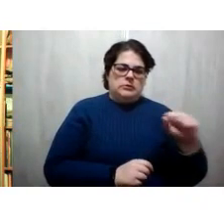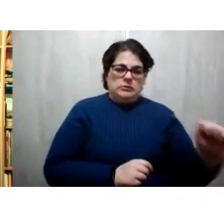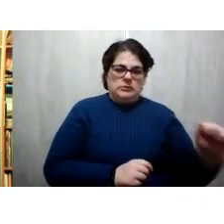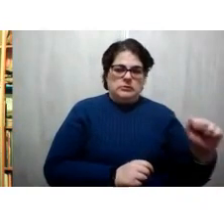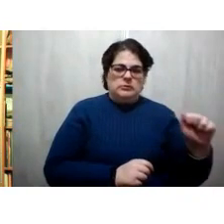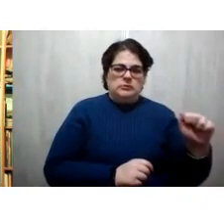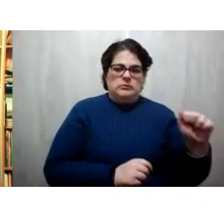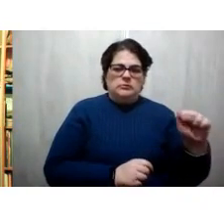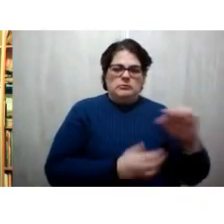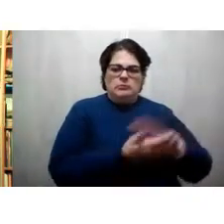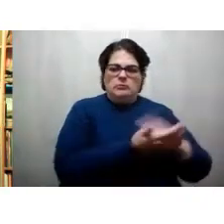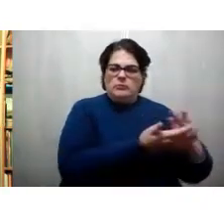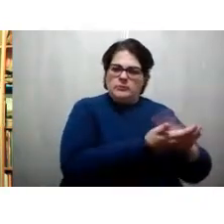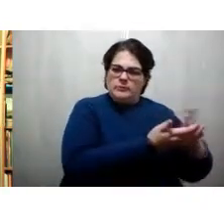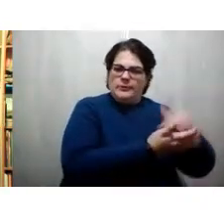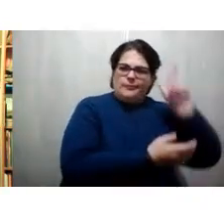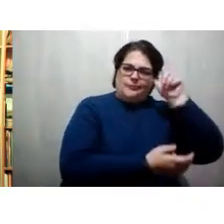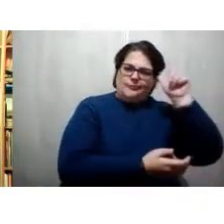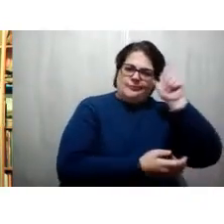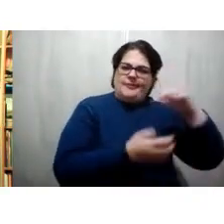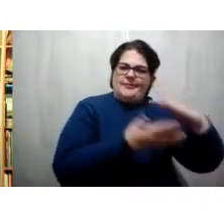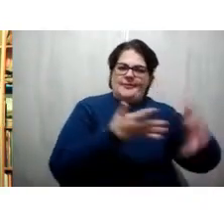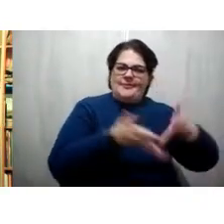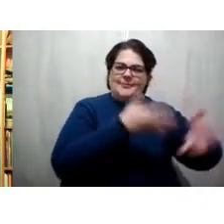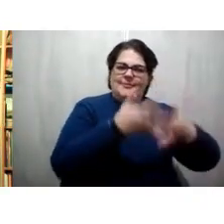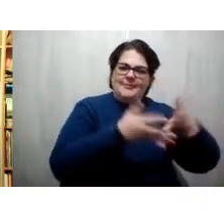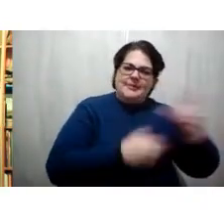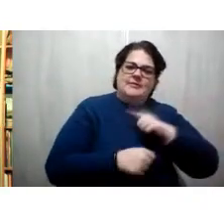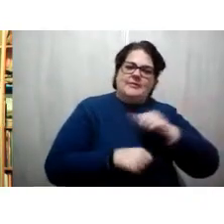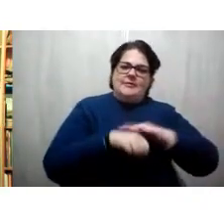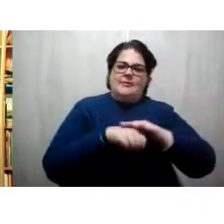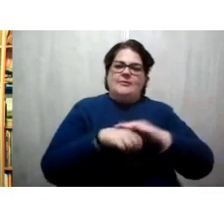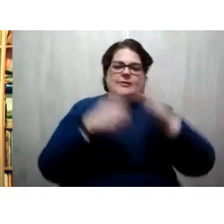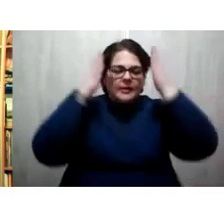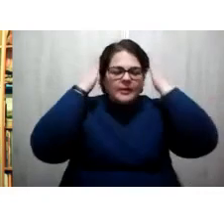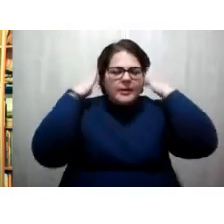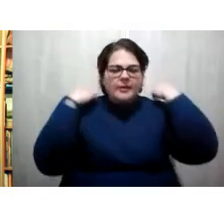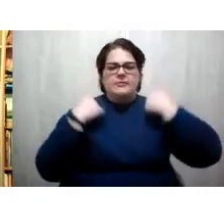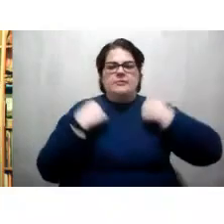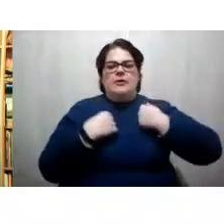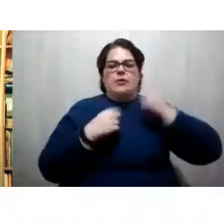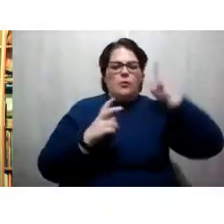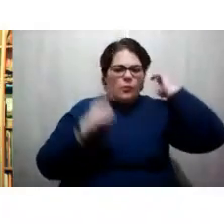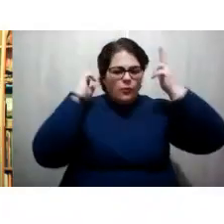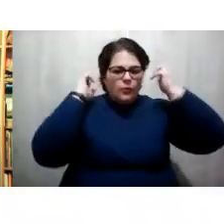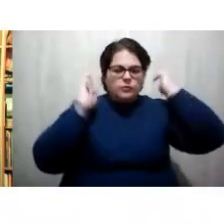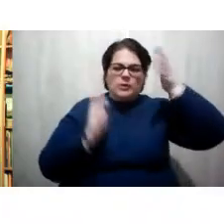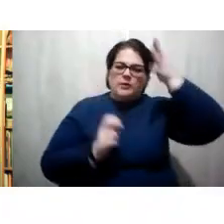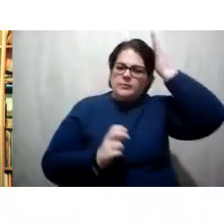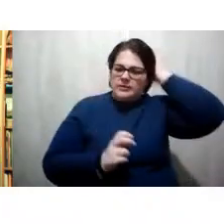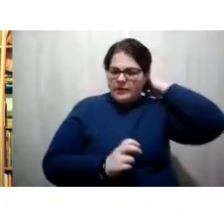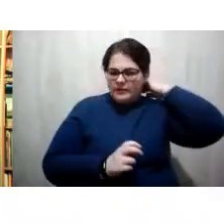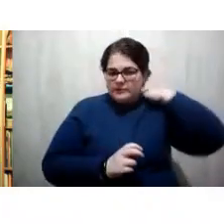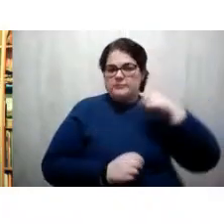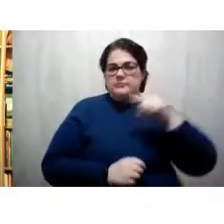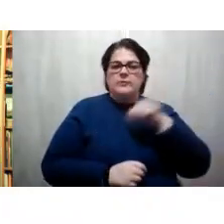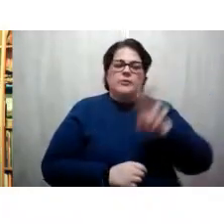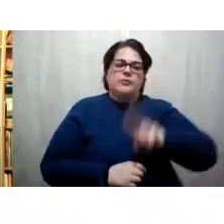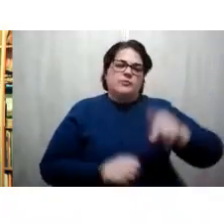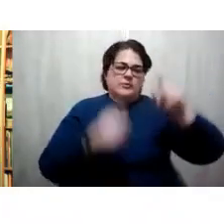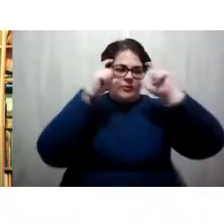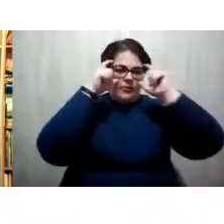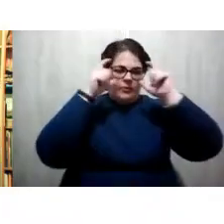intérprete de língua de sinais. A Clarissa tem pele clara, os cabelos pretos, curtos, penteados para trás. Ela usa